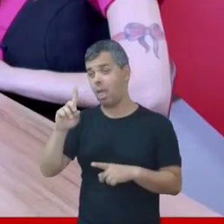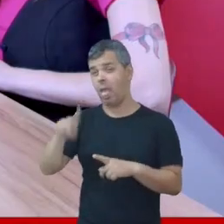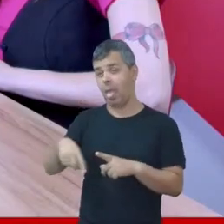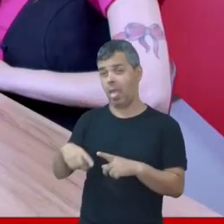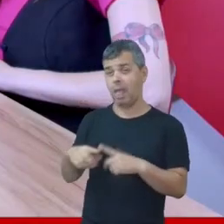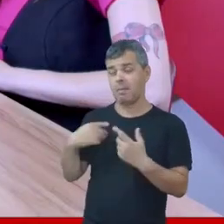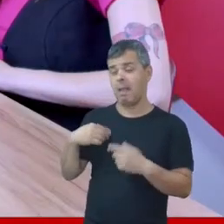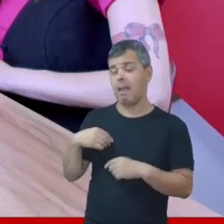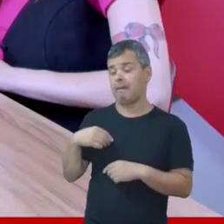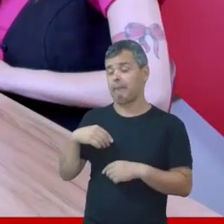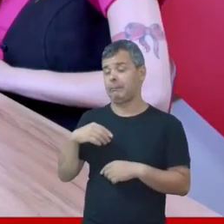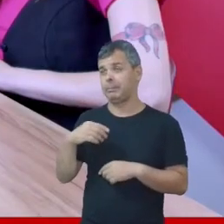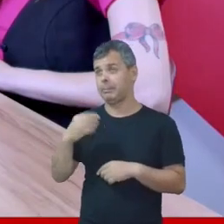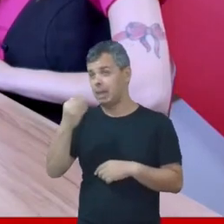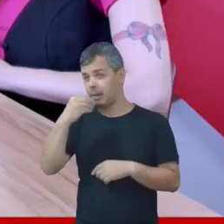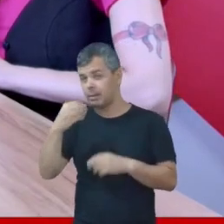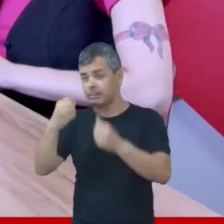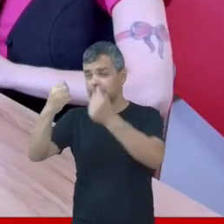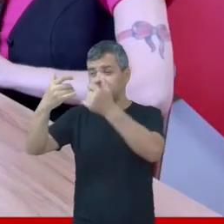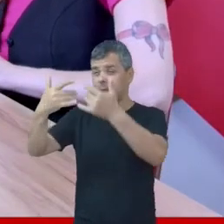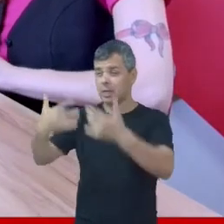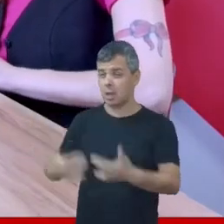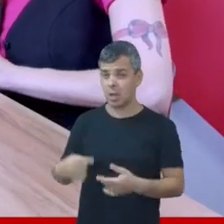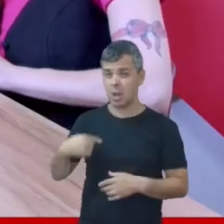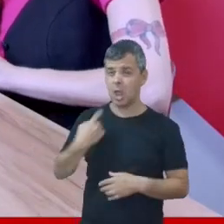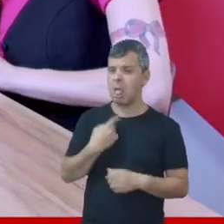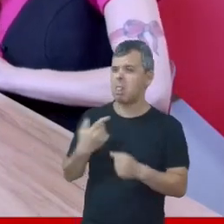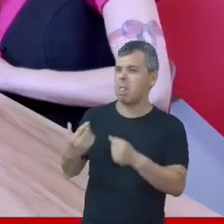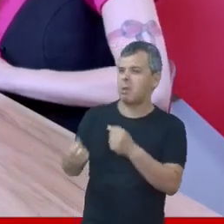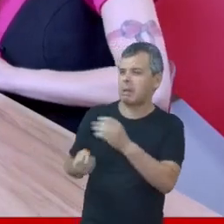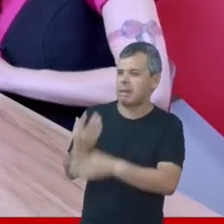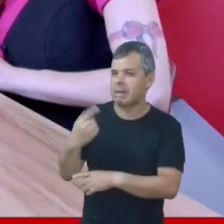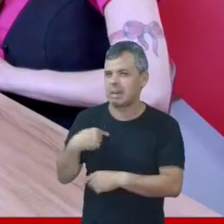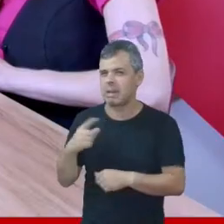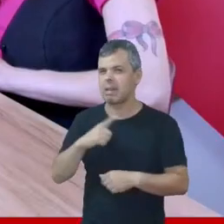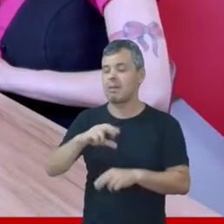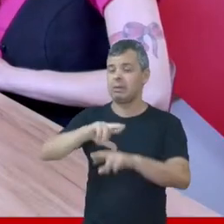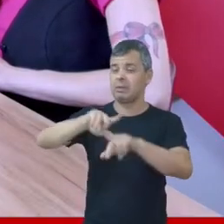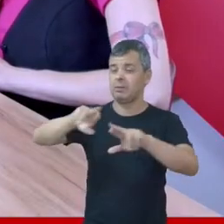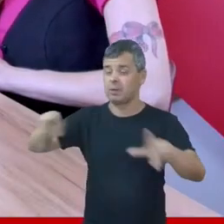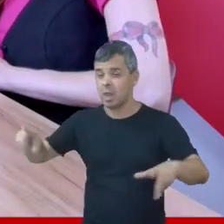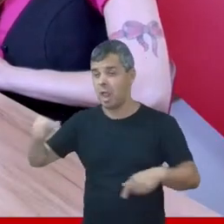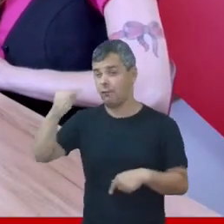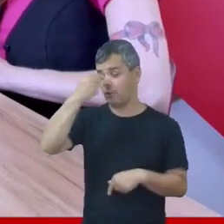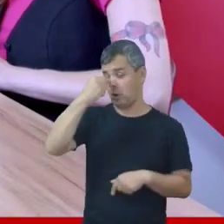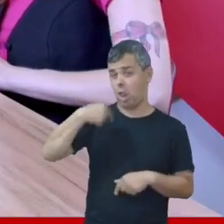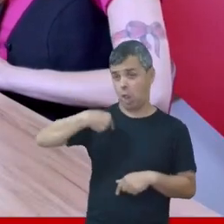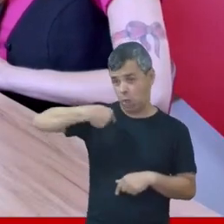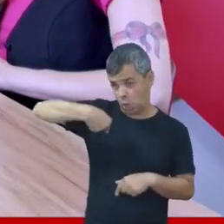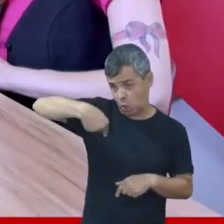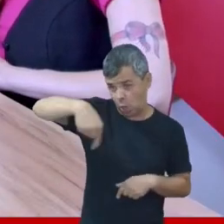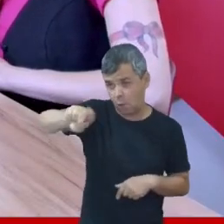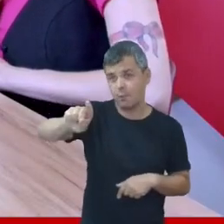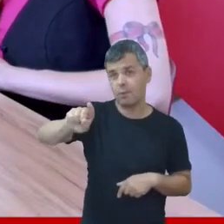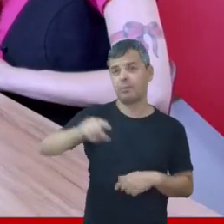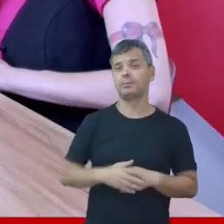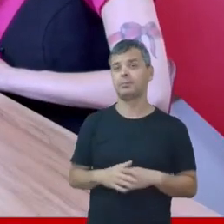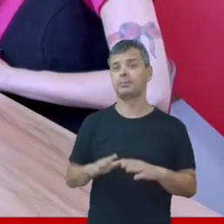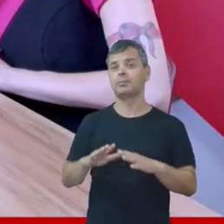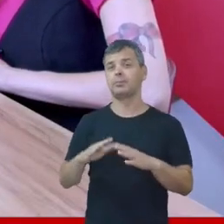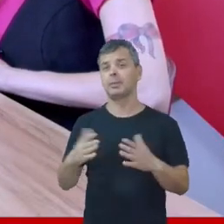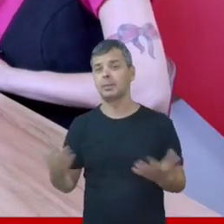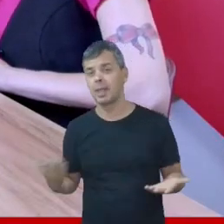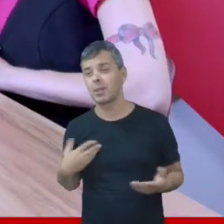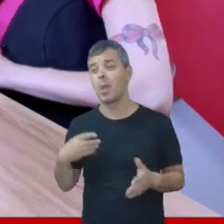eu com preguiça de tentar explicar que eu não sou fundamentalista, que existem outros evangélicos, falei, eu vou para outro caminho. Então, eu